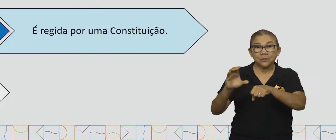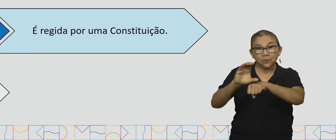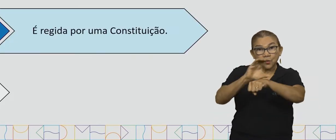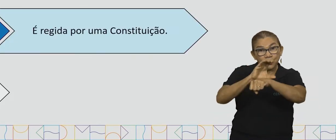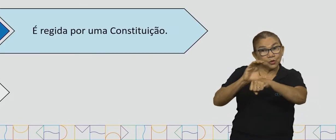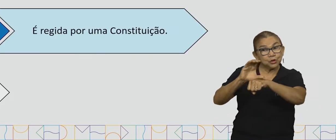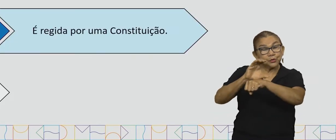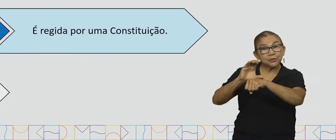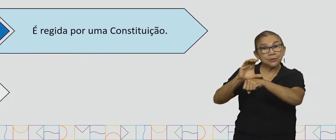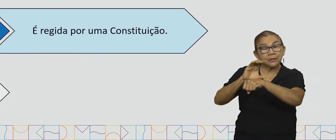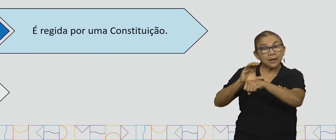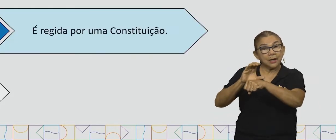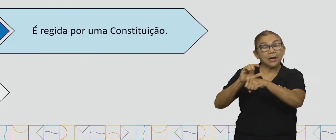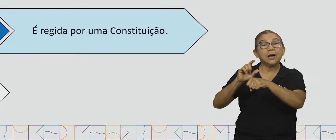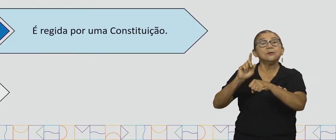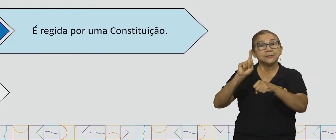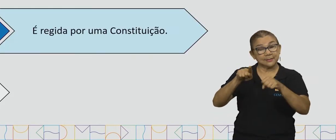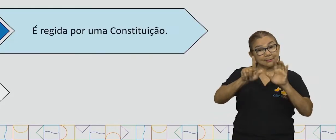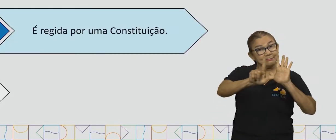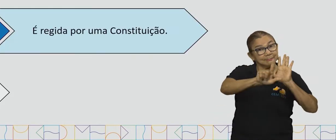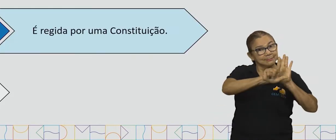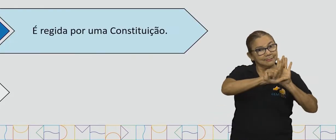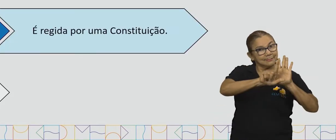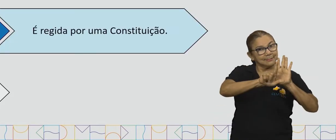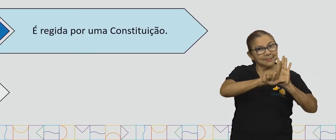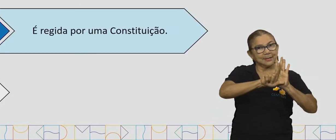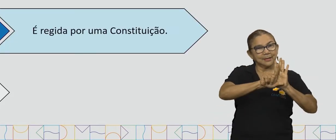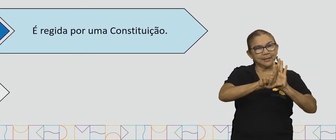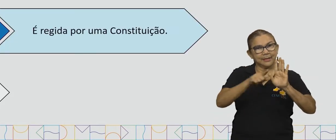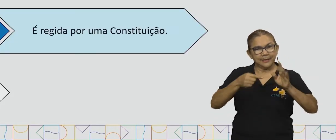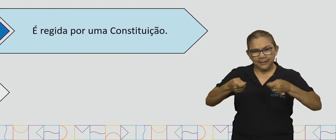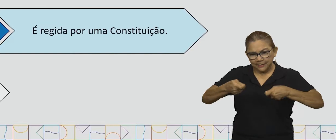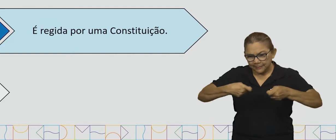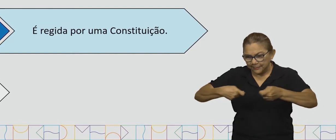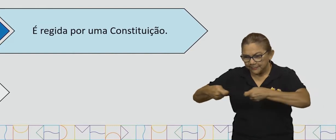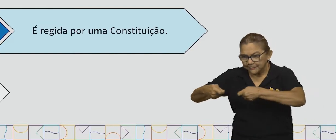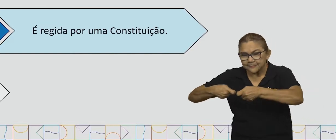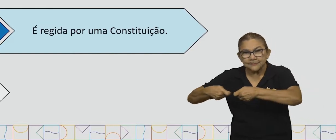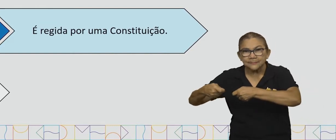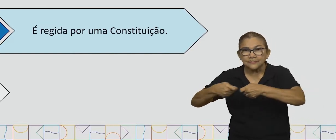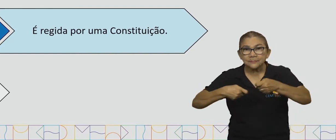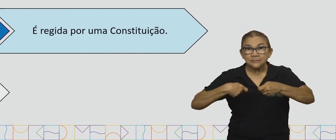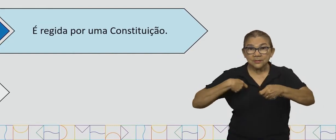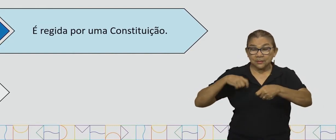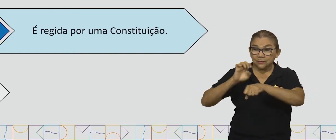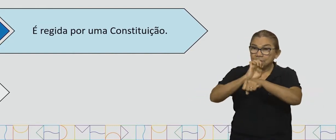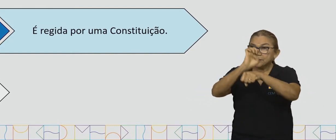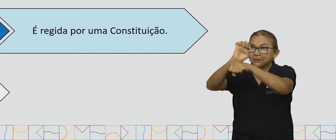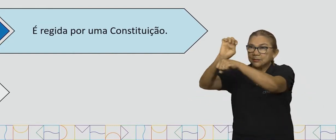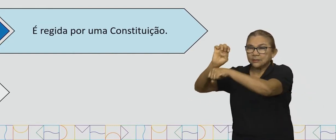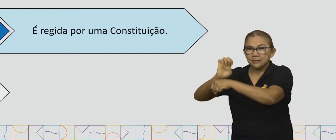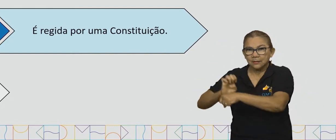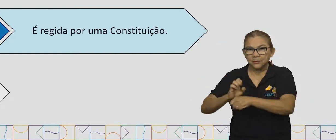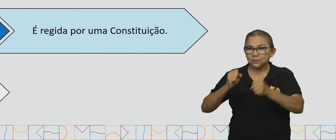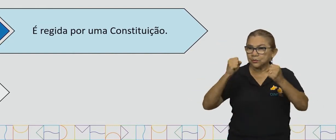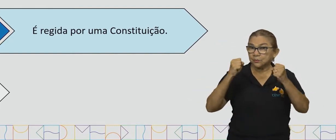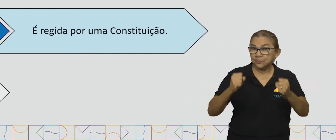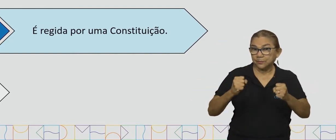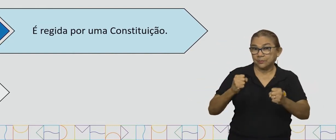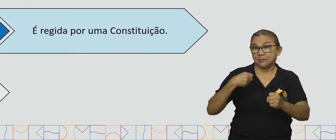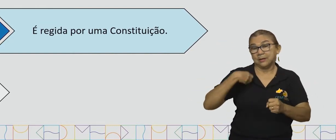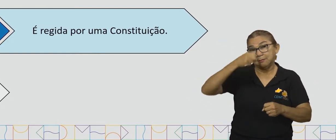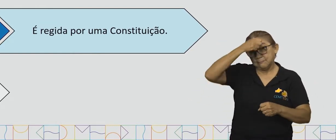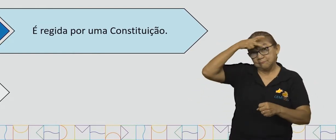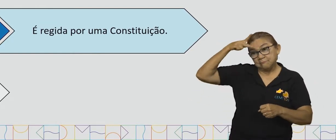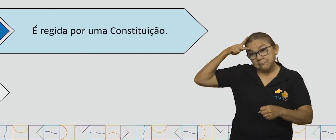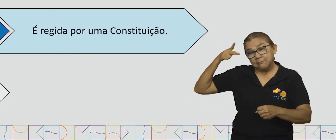é regida por uma Constituição, que trata da estrutura do Estado, a formação dos poderes públicos, a forma de